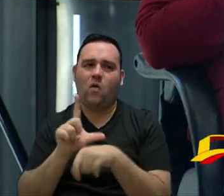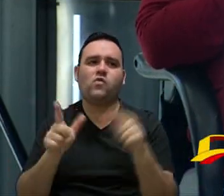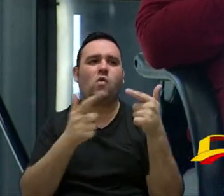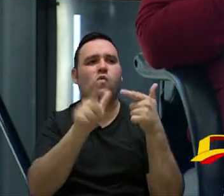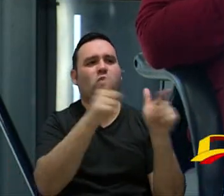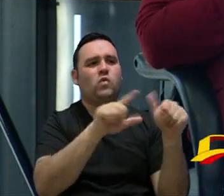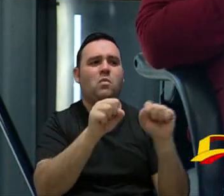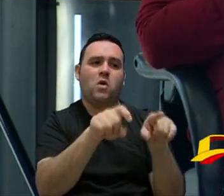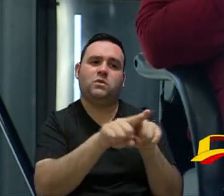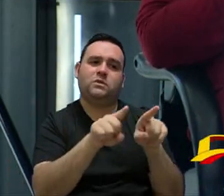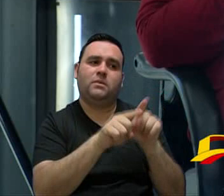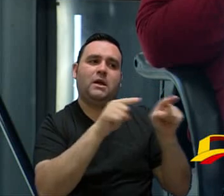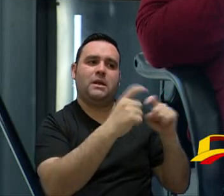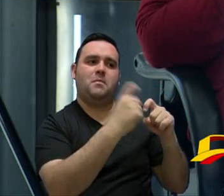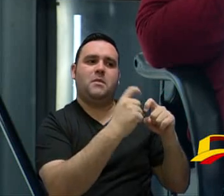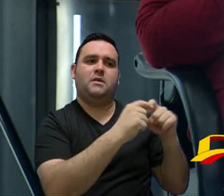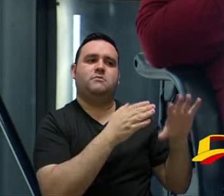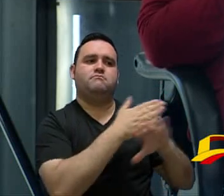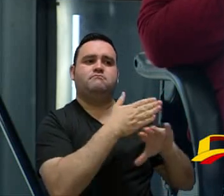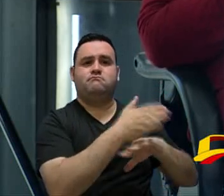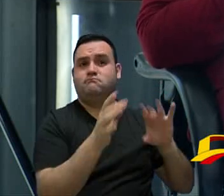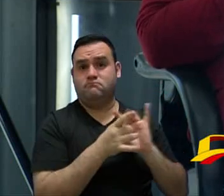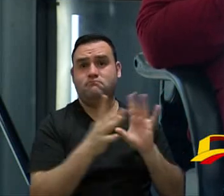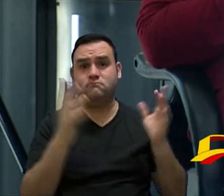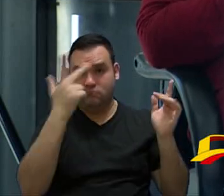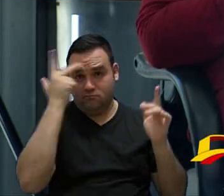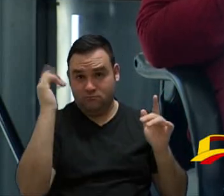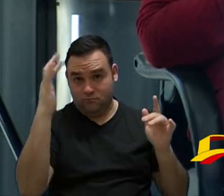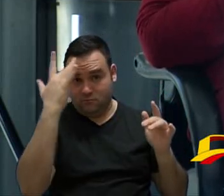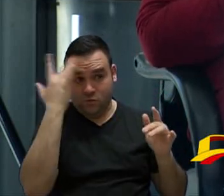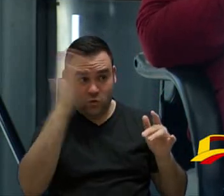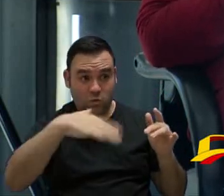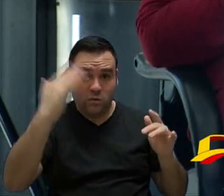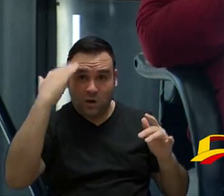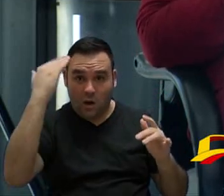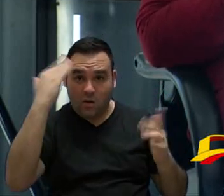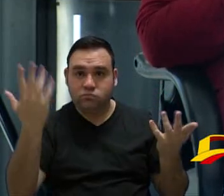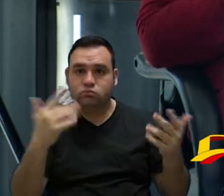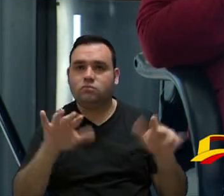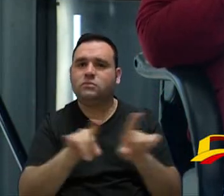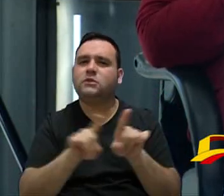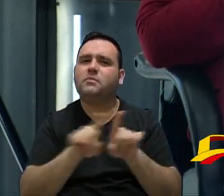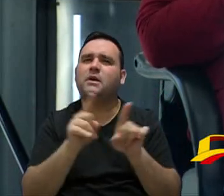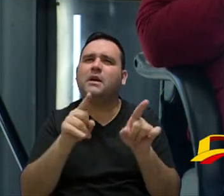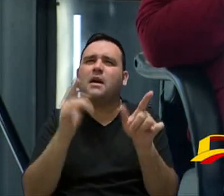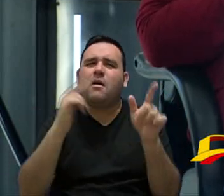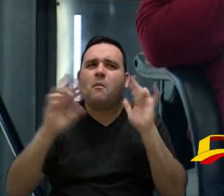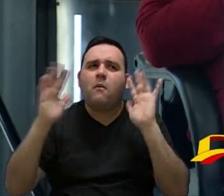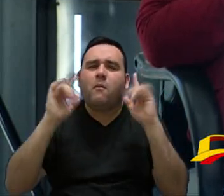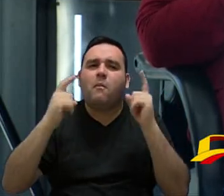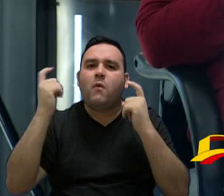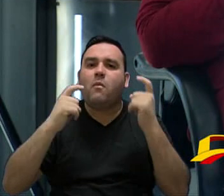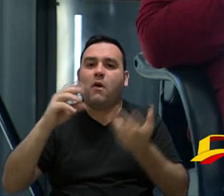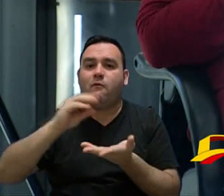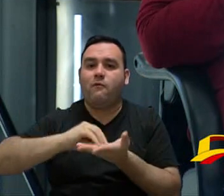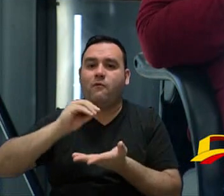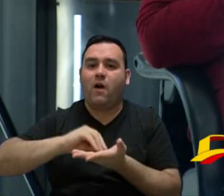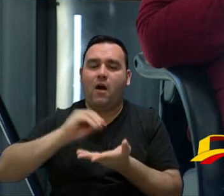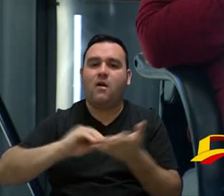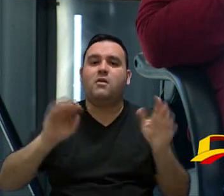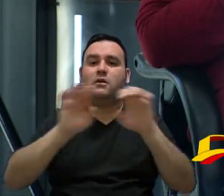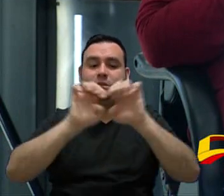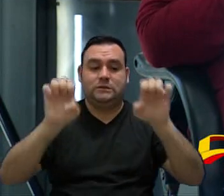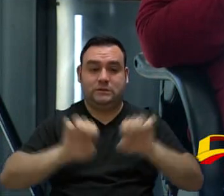outros lugares podem ir à unidade básica de saúde nesse entendimento a minha preocupação é faltar aí é